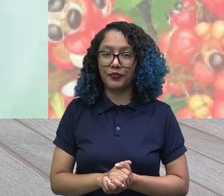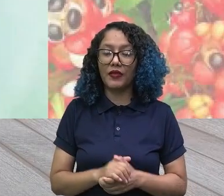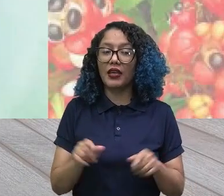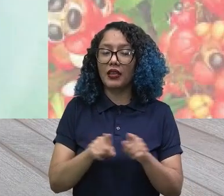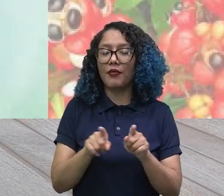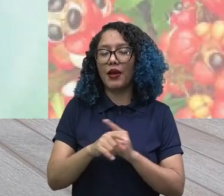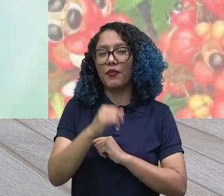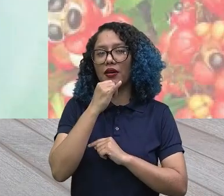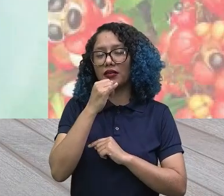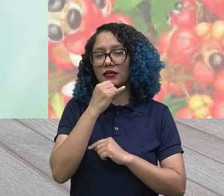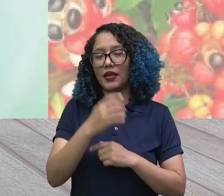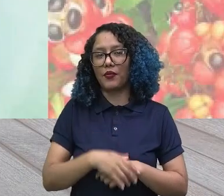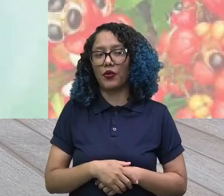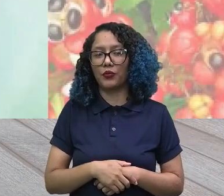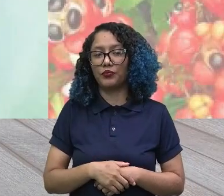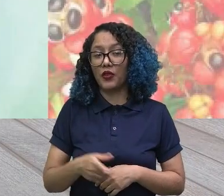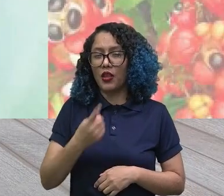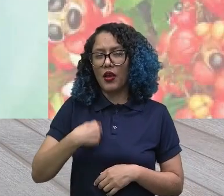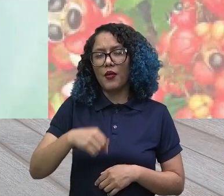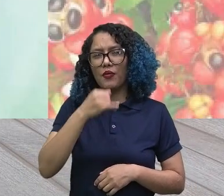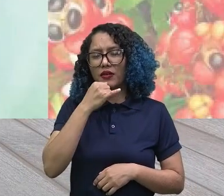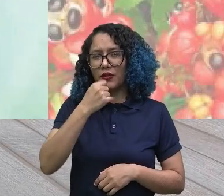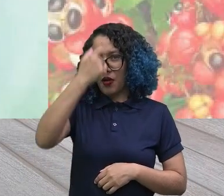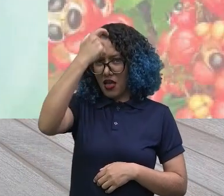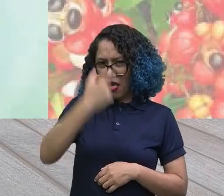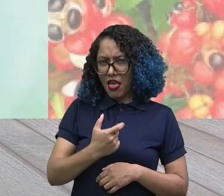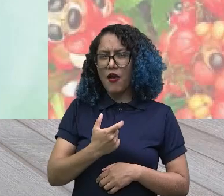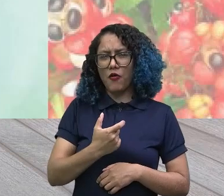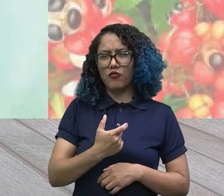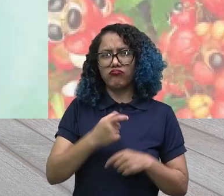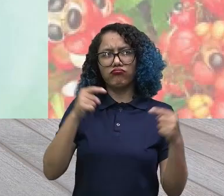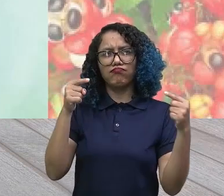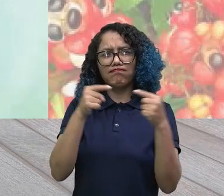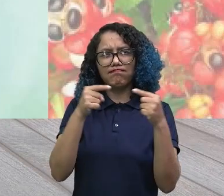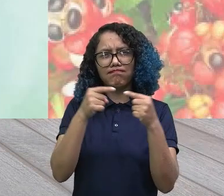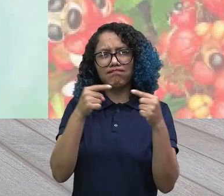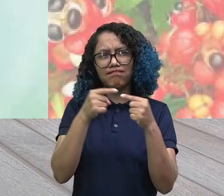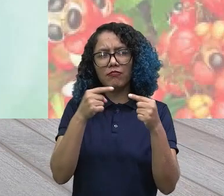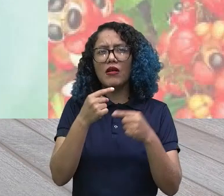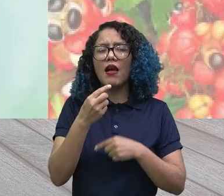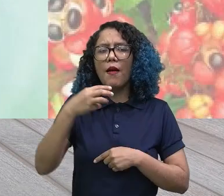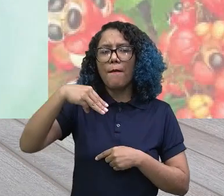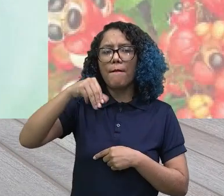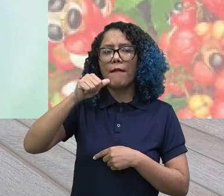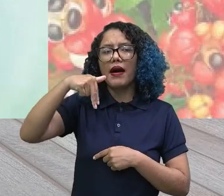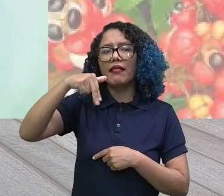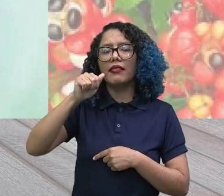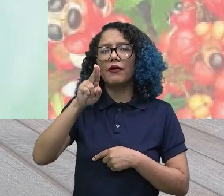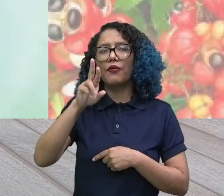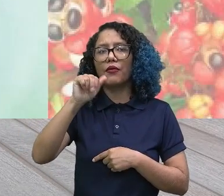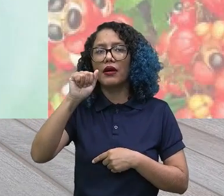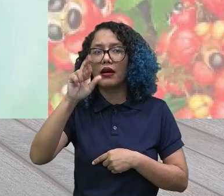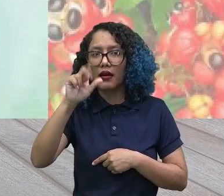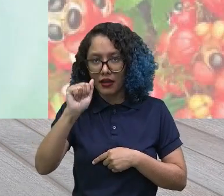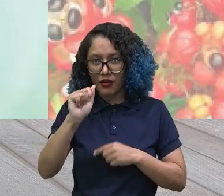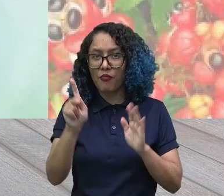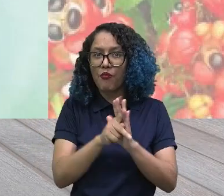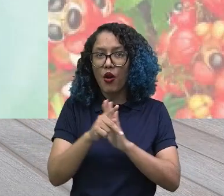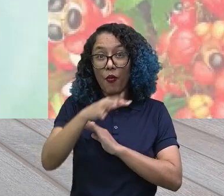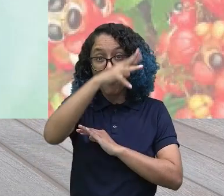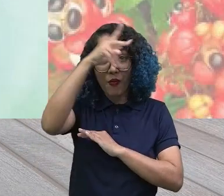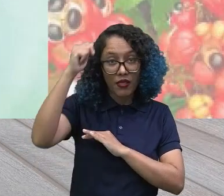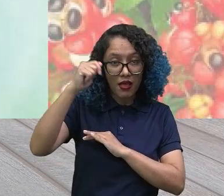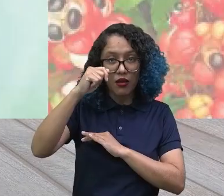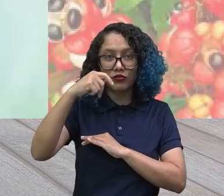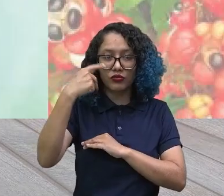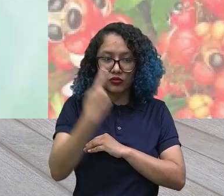ali, por exemplo, como Manauara. Se eu me percebo como Manauara, ou paraense, por exemplo, né? É porque eu